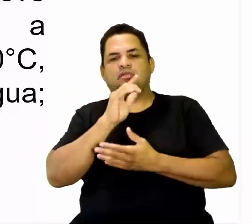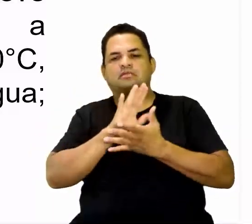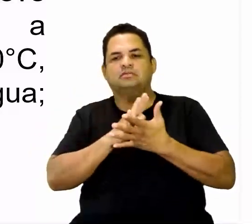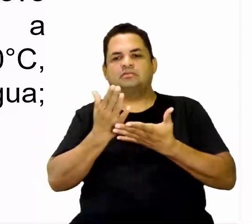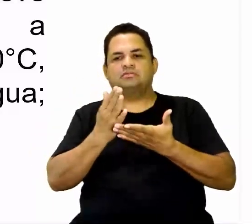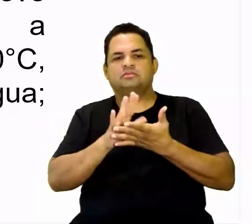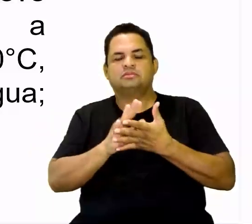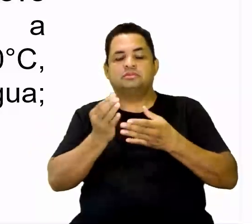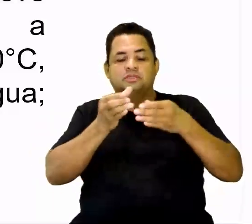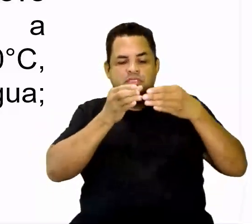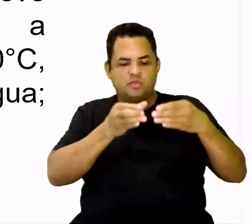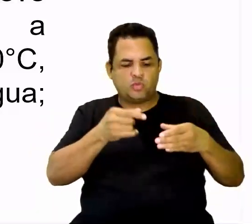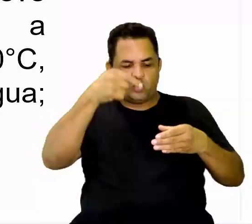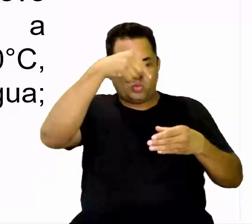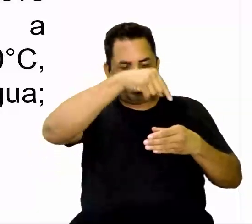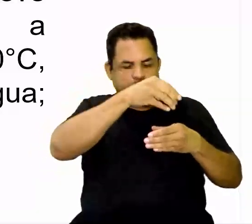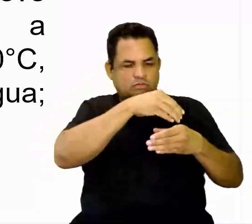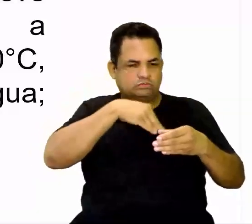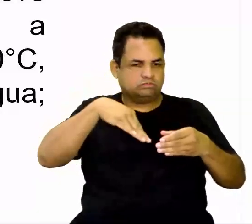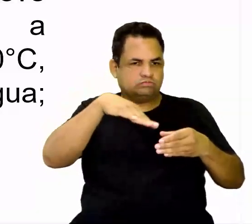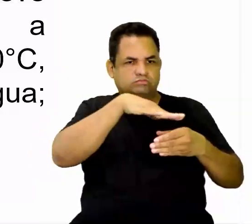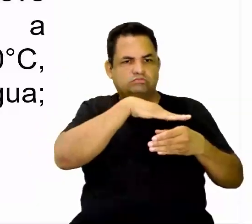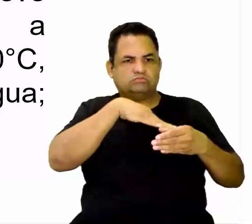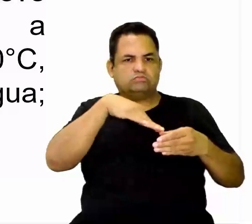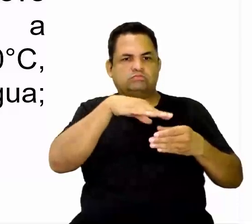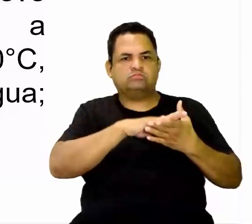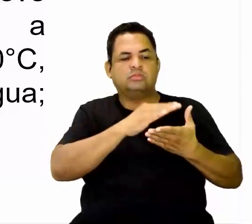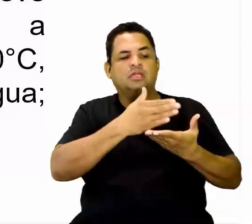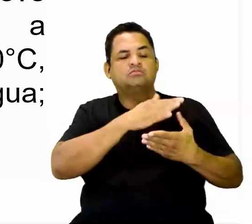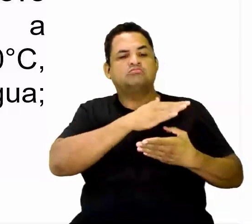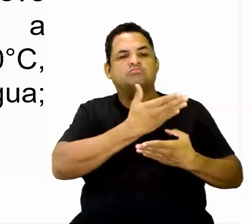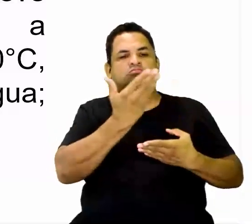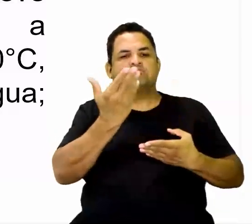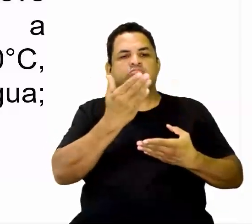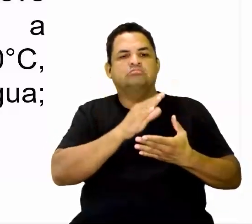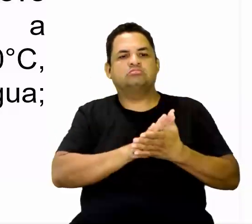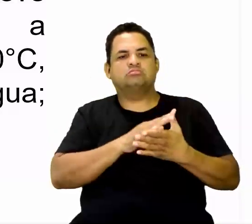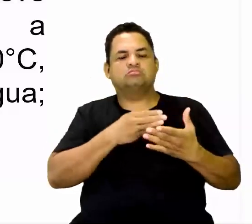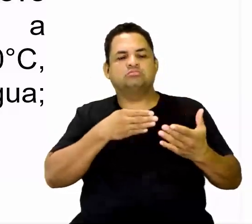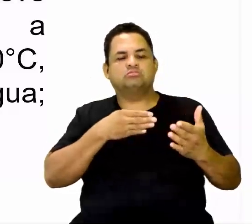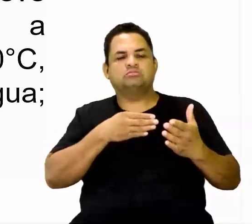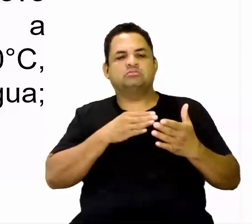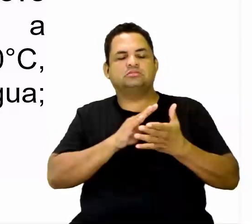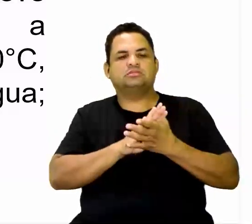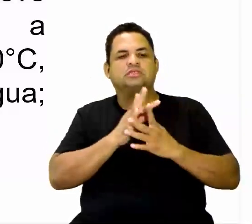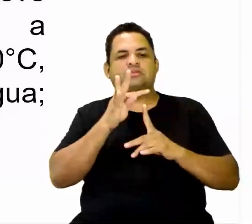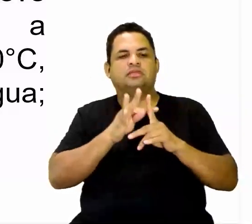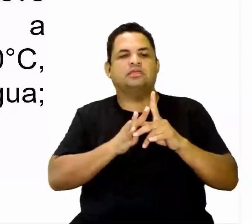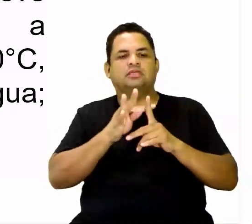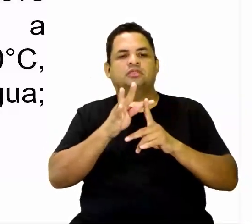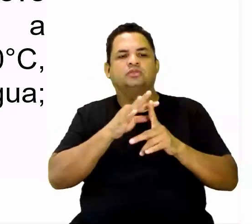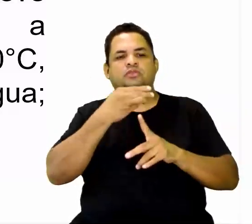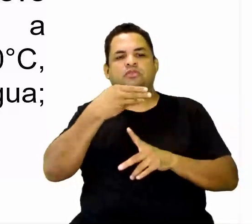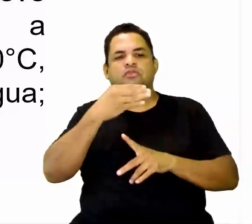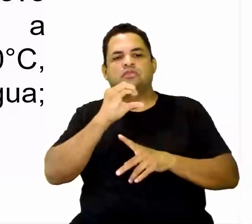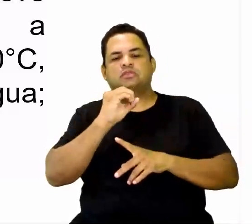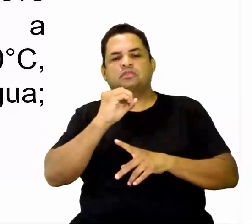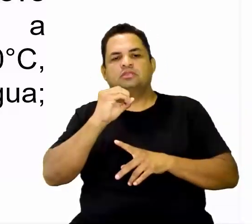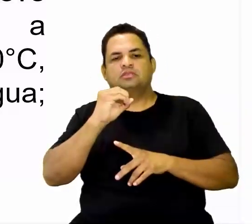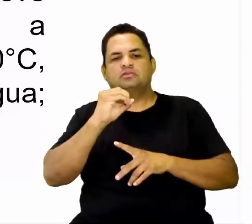foi deixada em um frasco aberto a 30 graus Celsius.